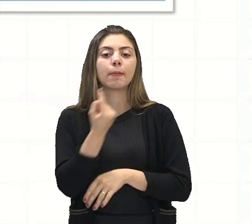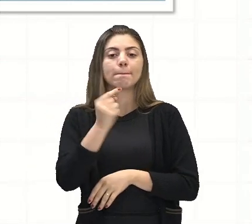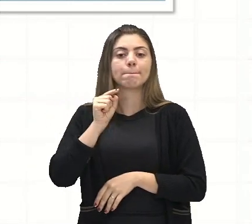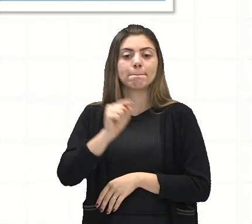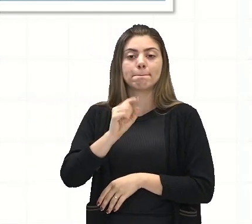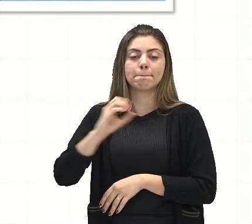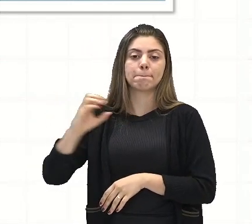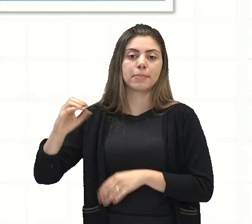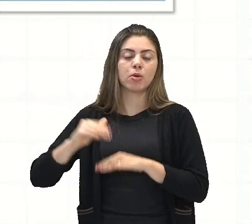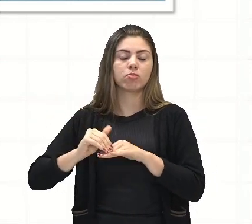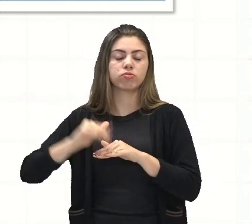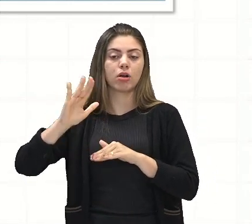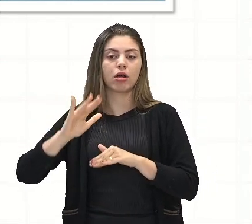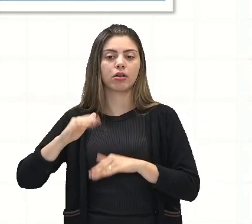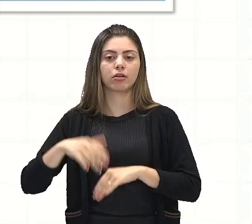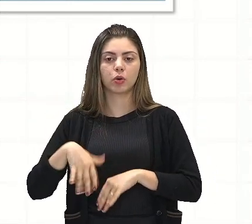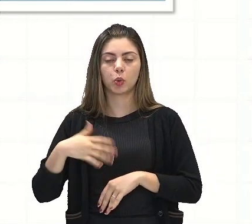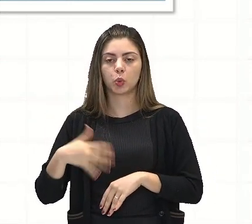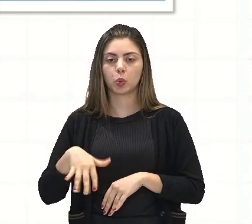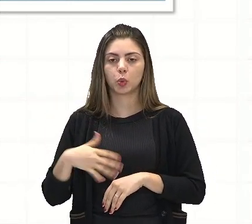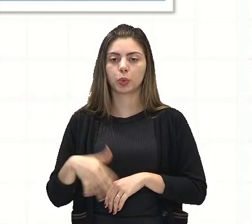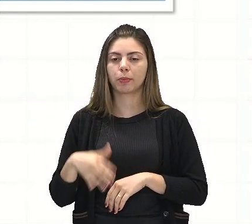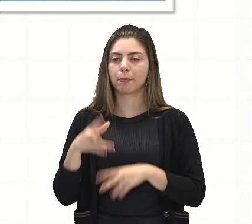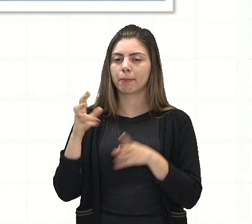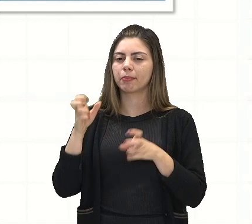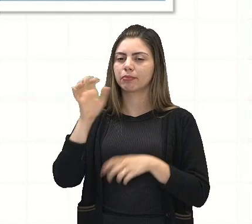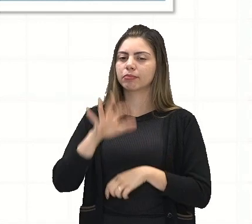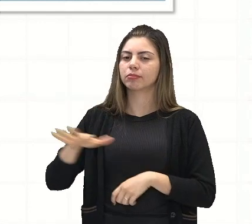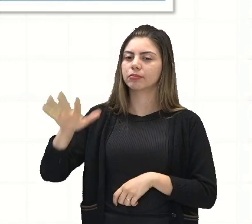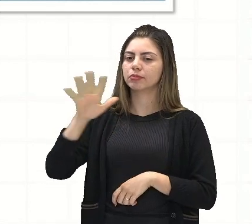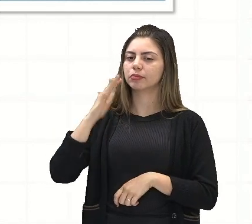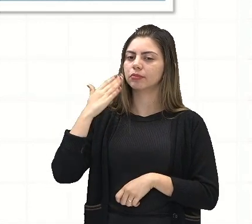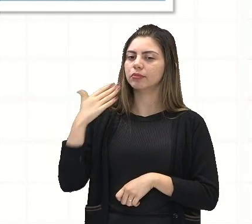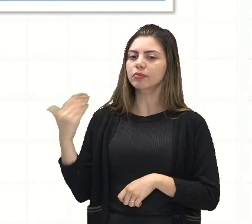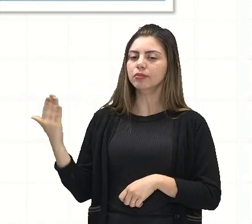ó, eu tenho uma infinidade aqui, né, de